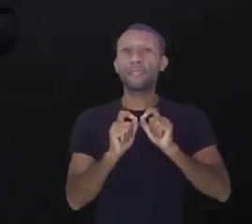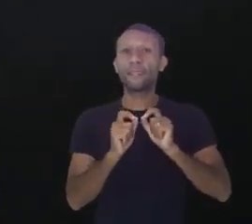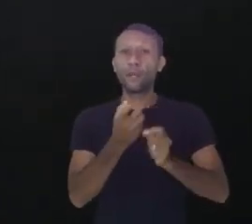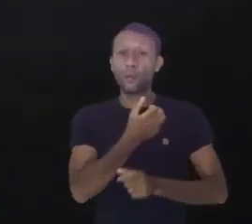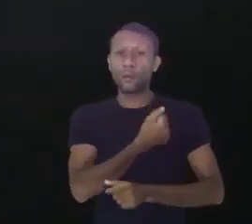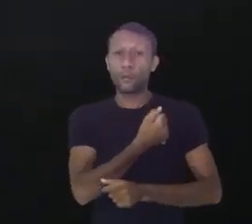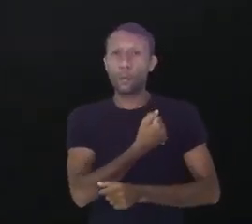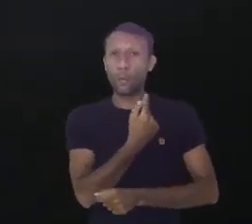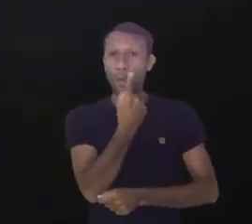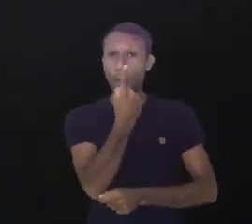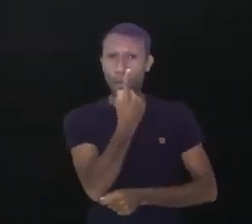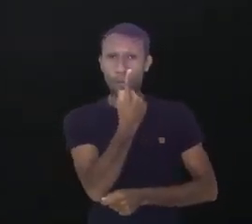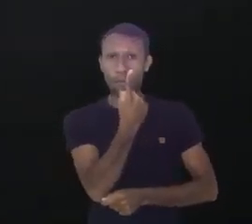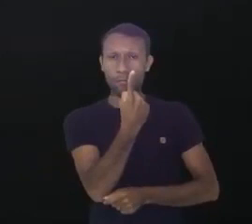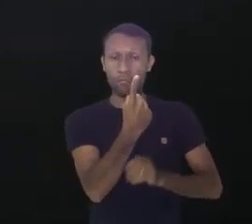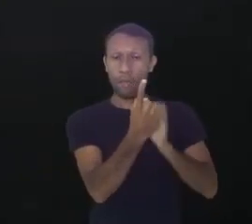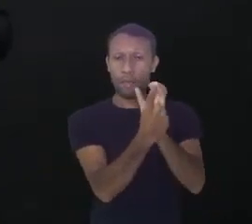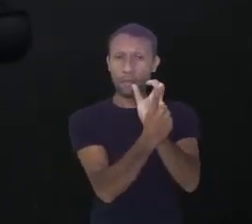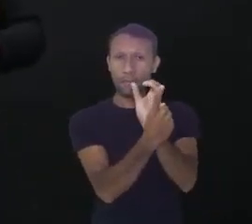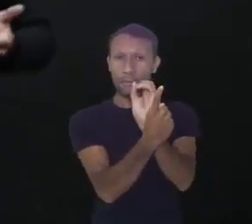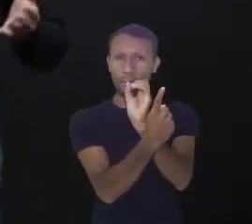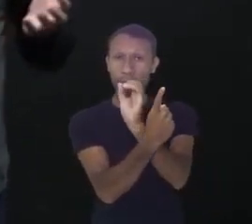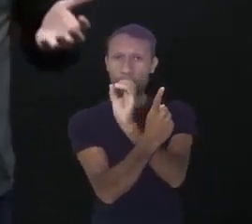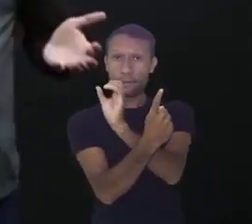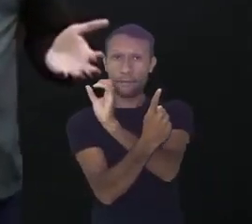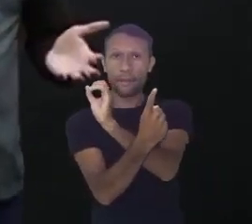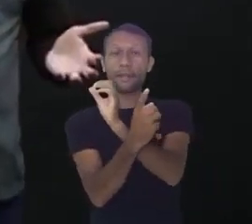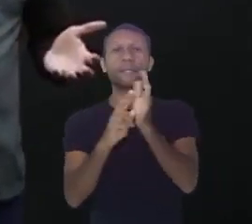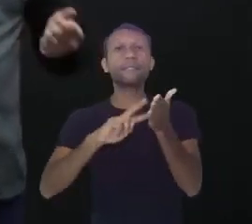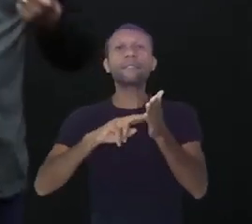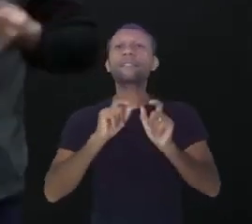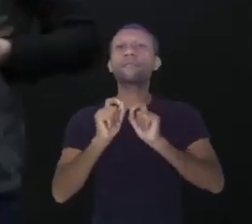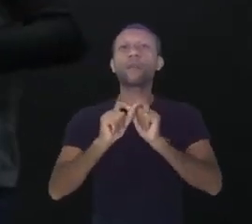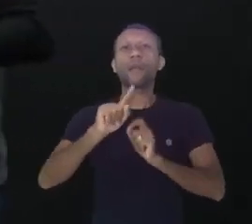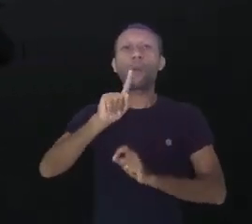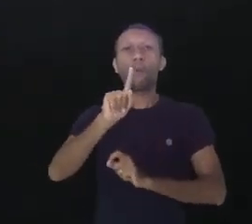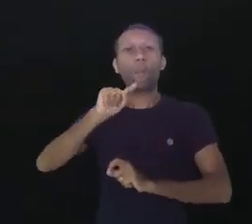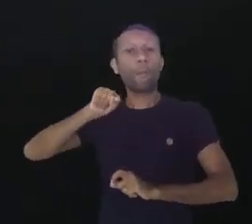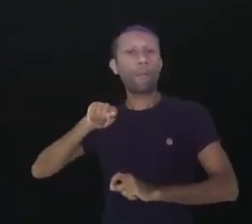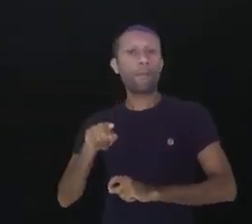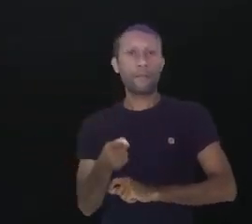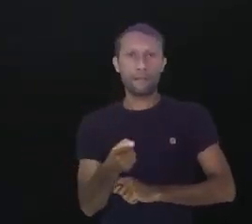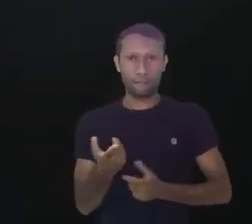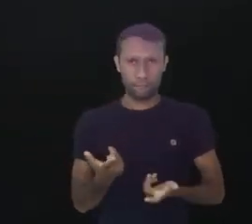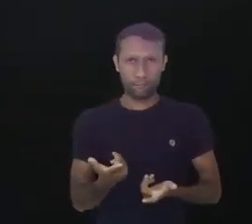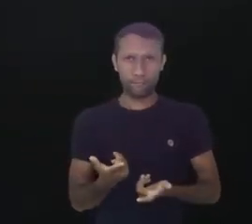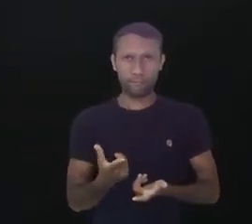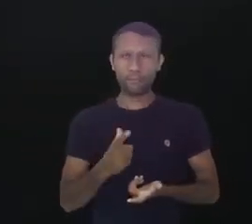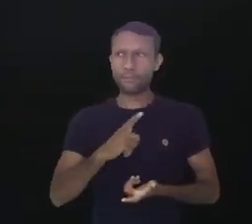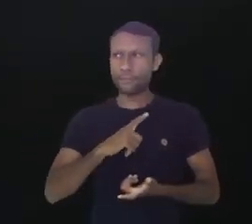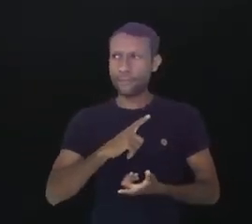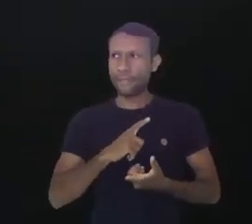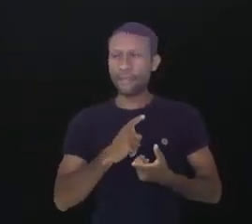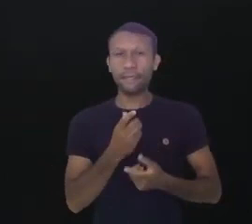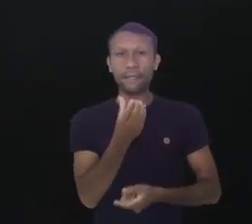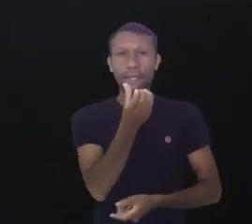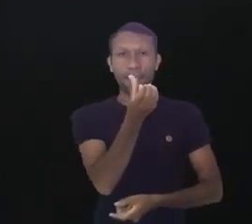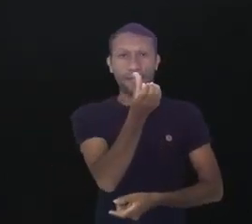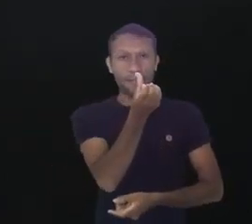o número 1 seguido de 6 zeros equivale a 1 milhão. Então nós temos a seguinte fração,